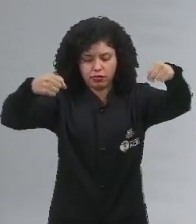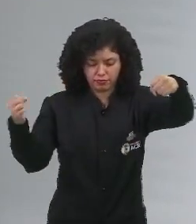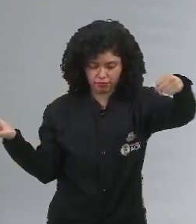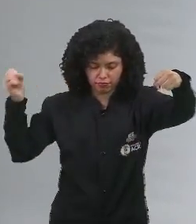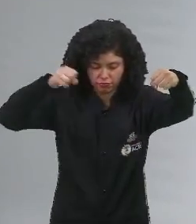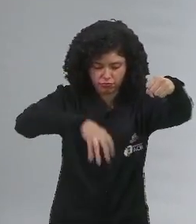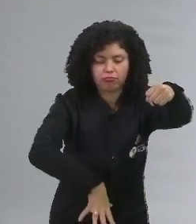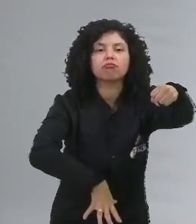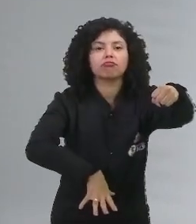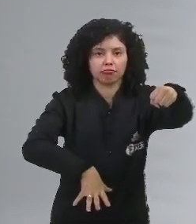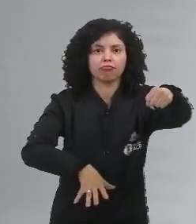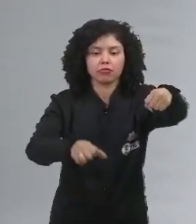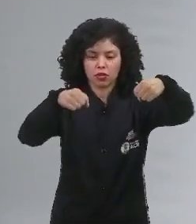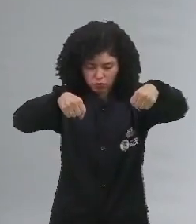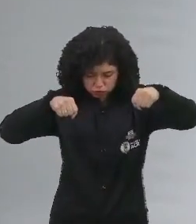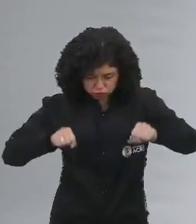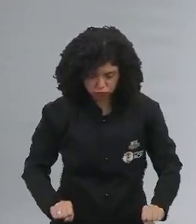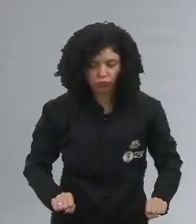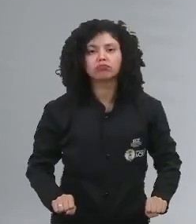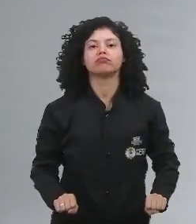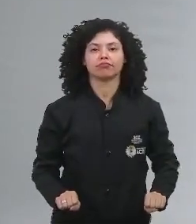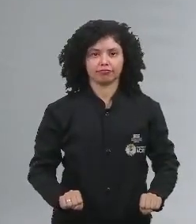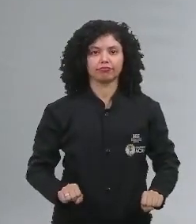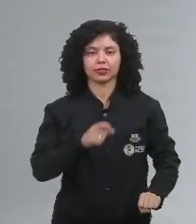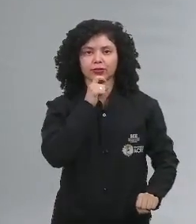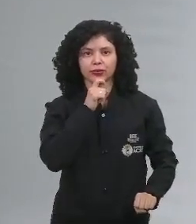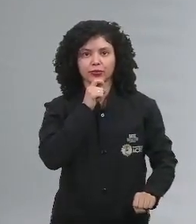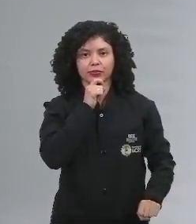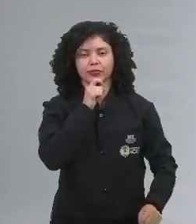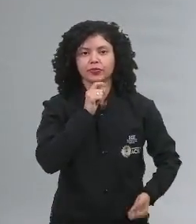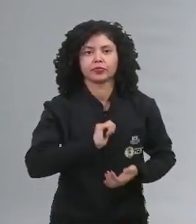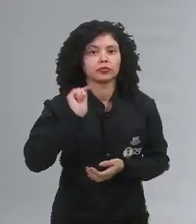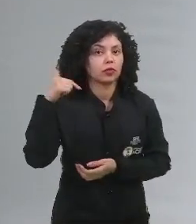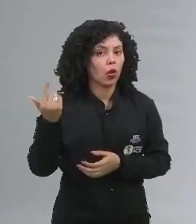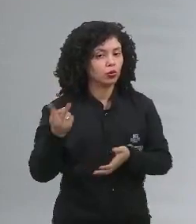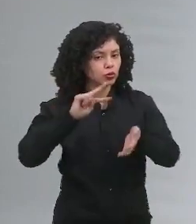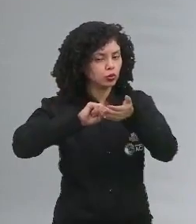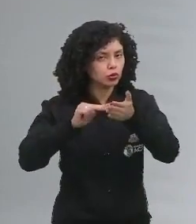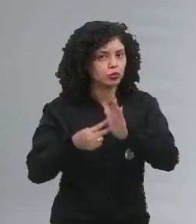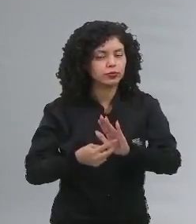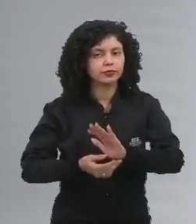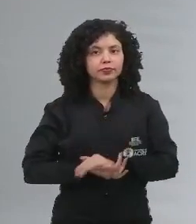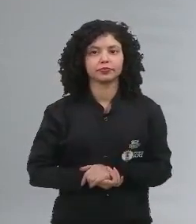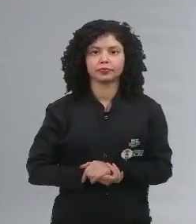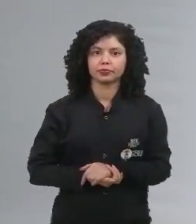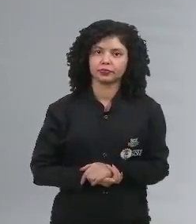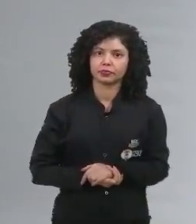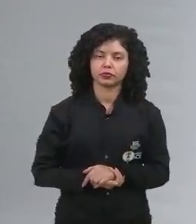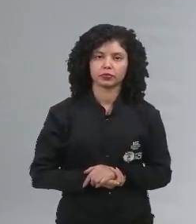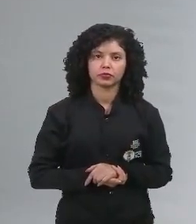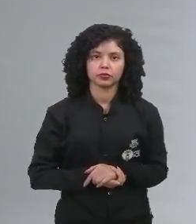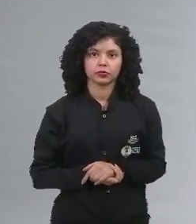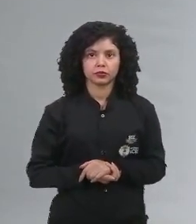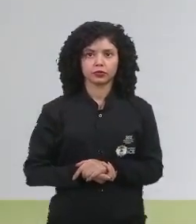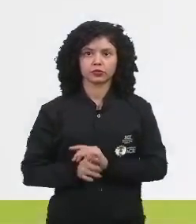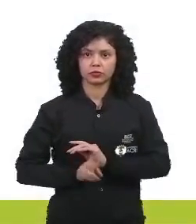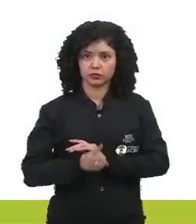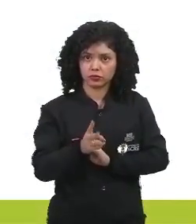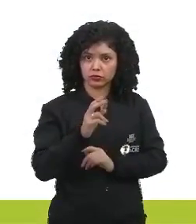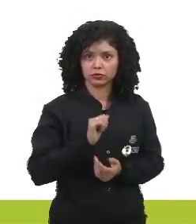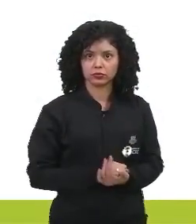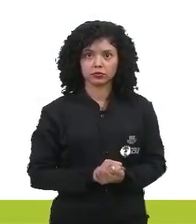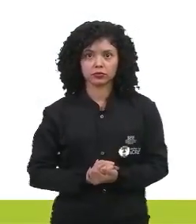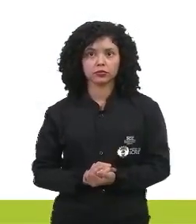frigoríficos, eles servem para armazenamento dessa carne, ou seja, já tem um outro significado. Então, vamos dar continuidade